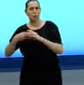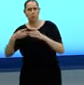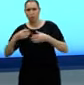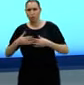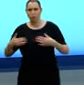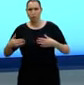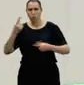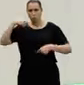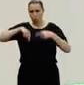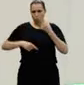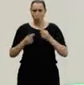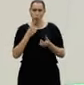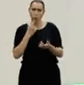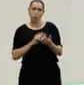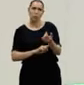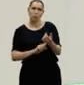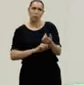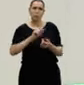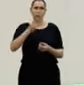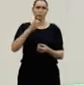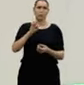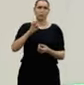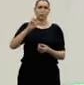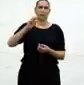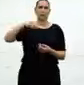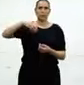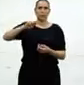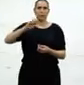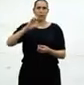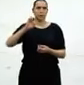tecido sanguíneo, como as hemácias.